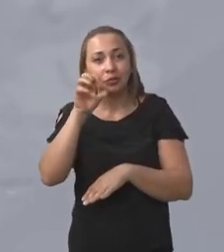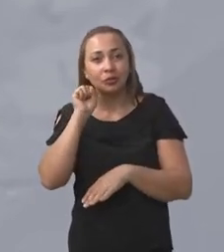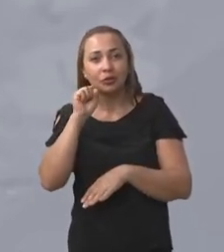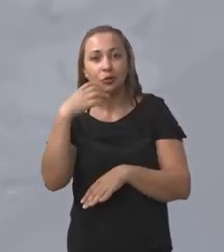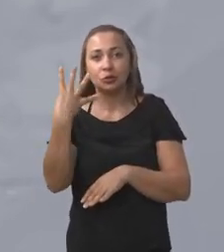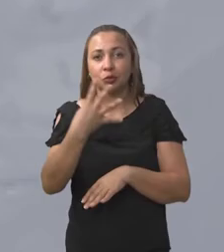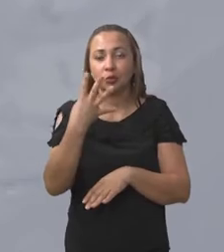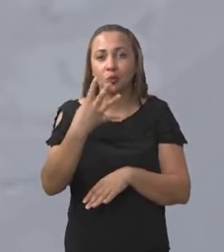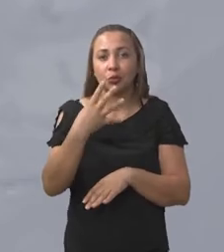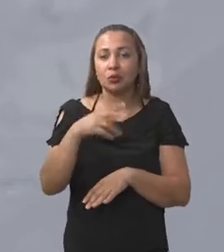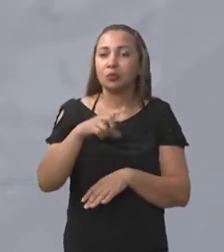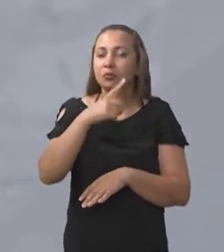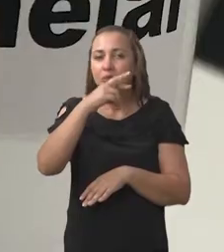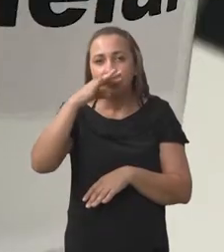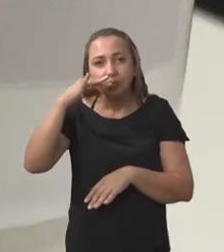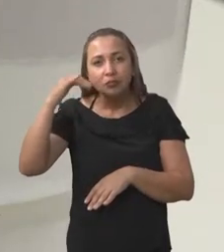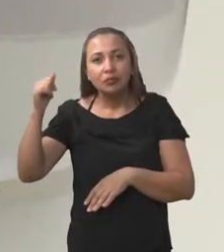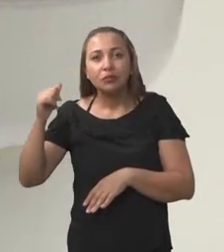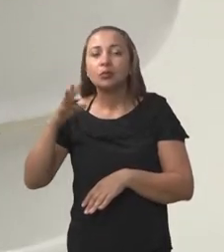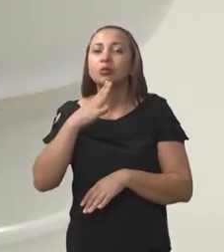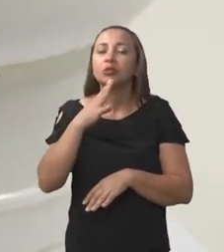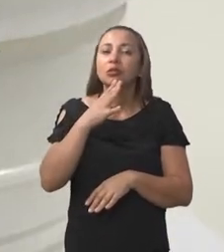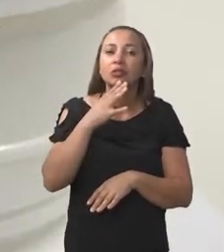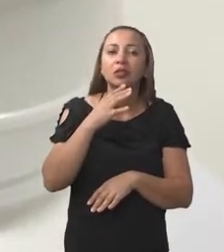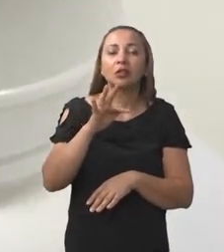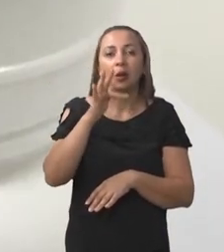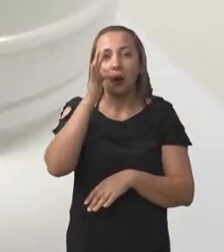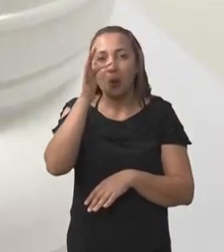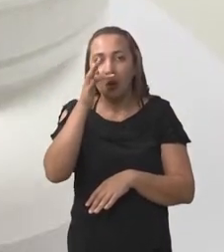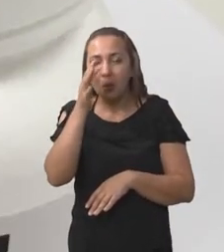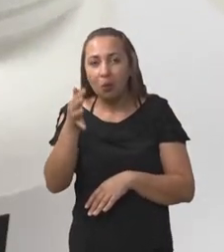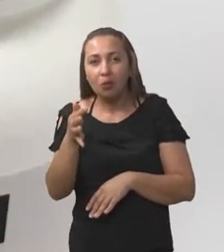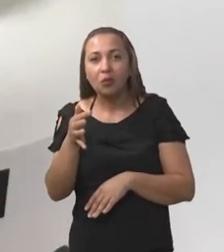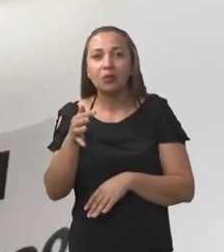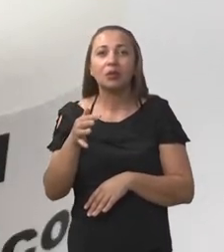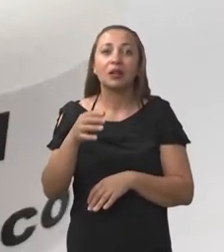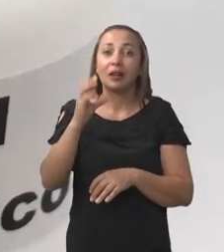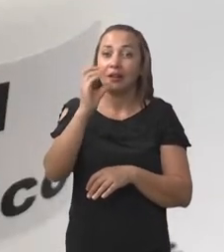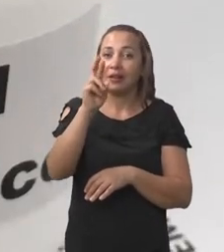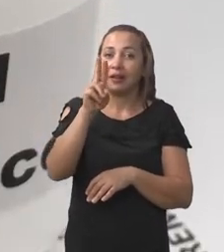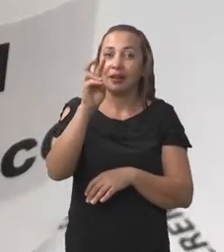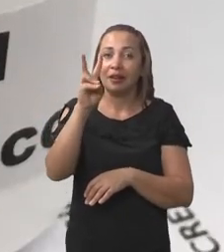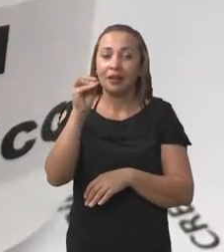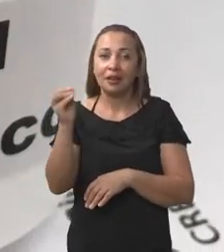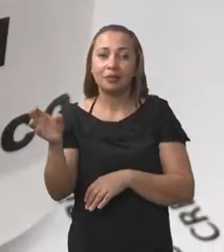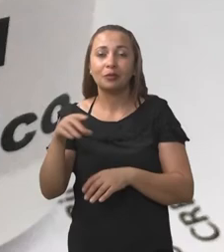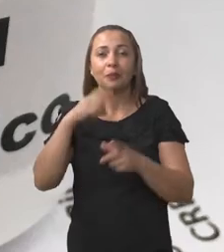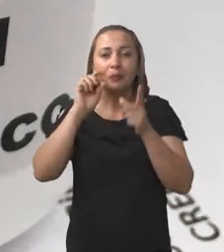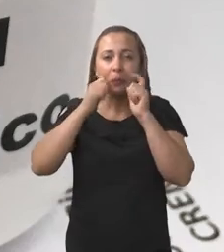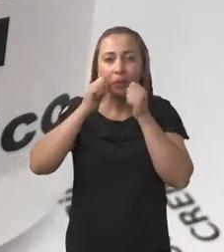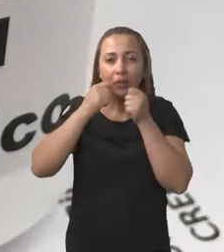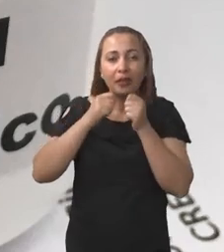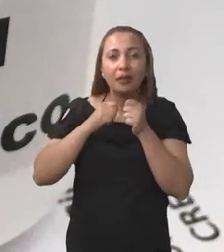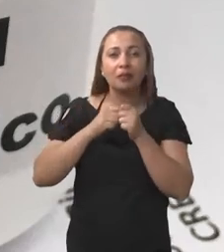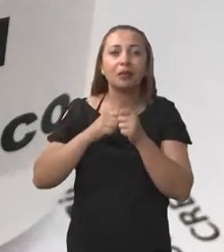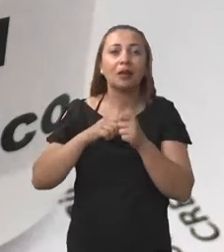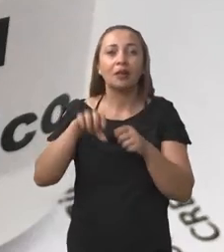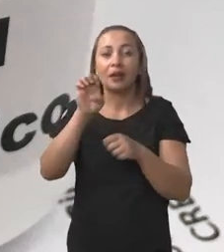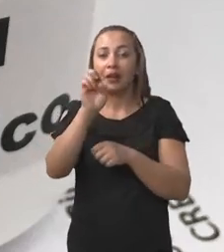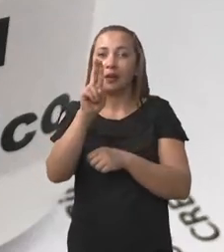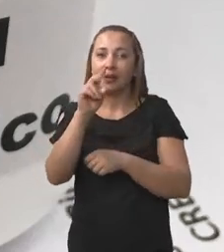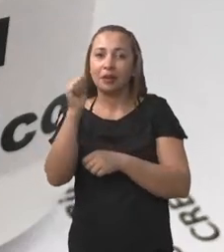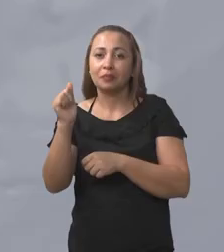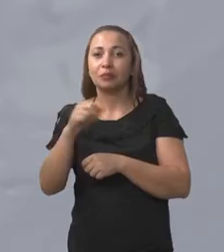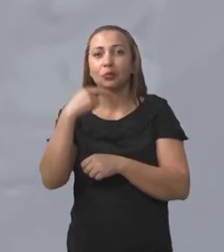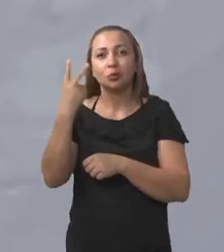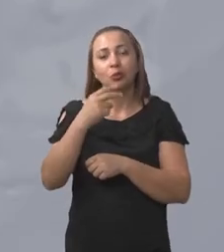sequência de 4 odores conhecidos, que são rosa, cravo, limão e eucalipto, 2 vezes ao dia por 3 meses. Esse